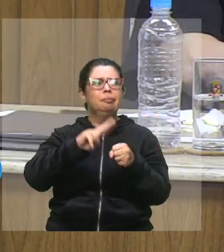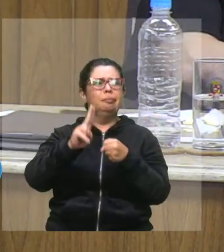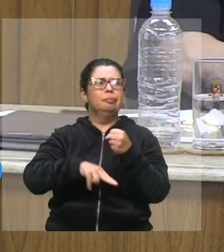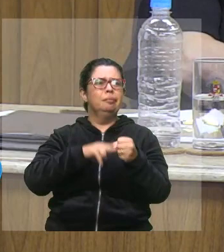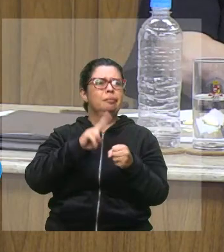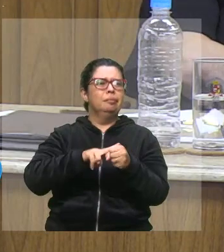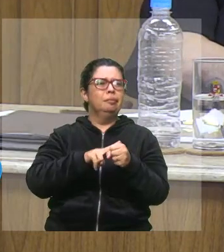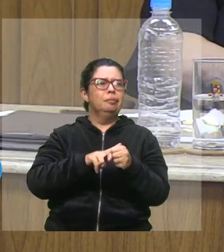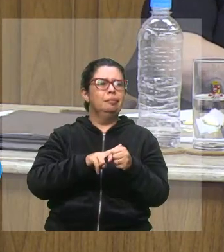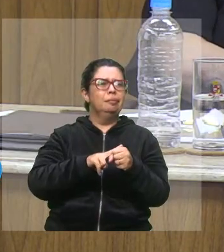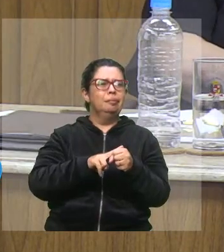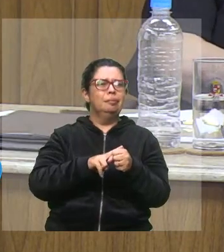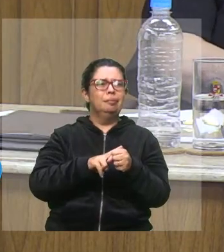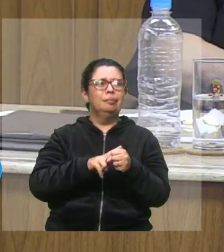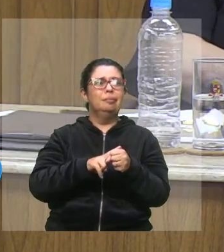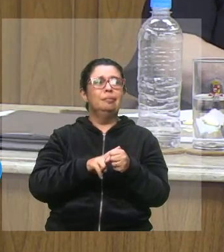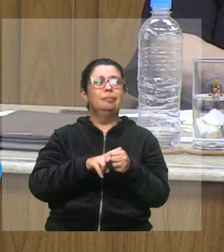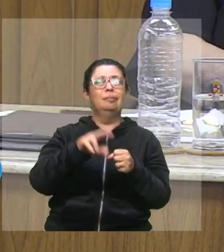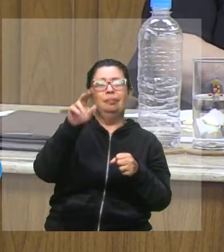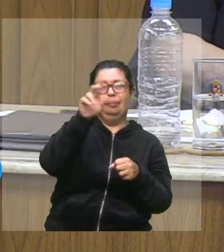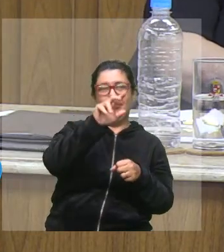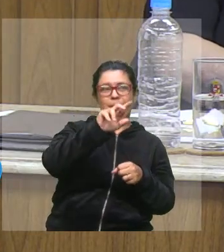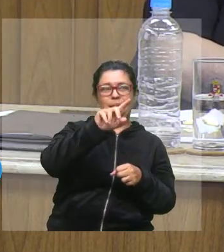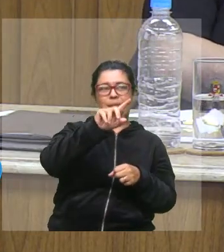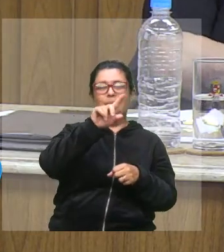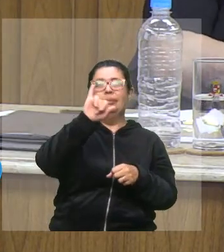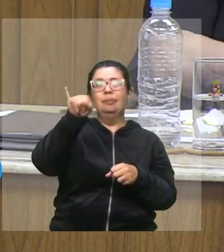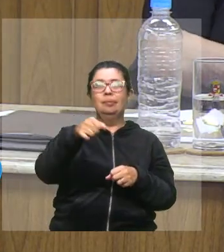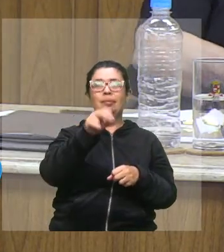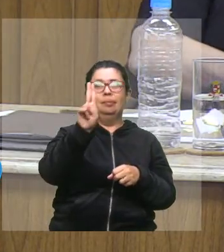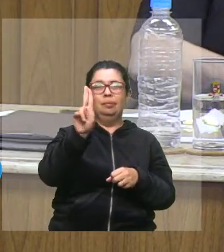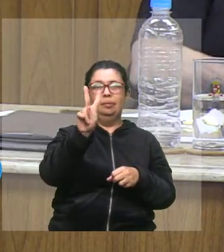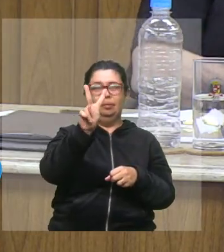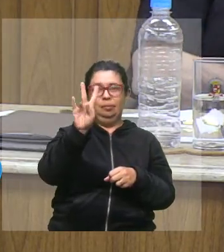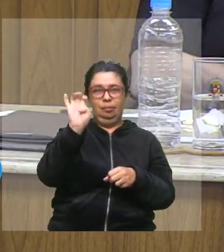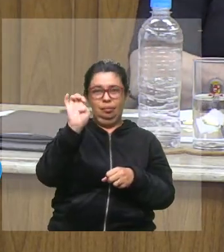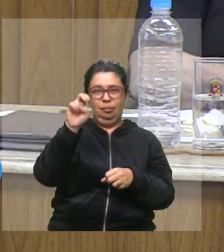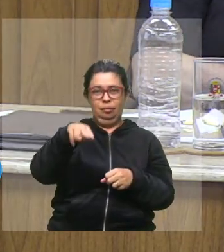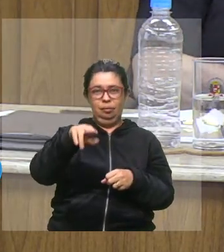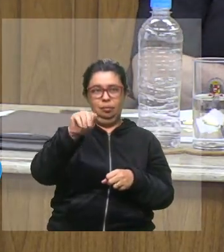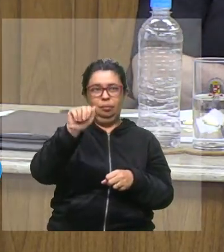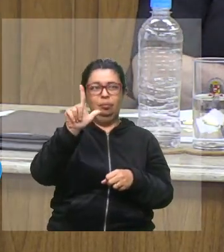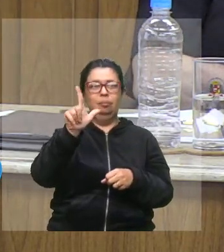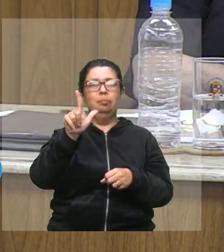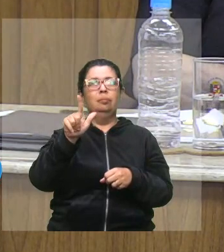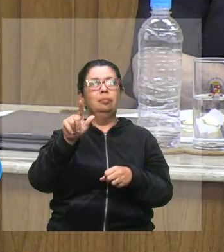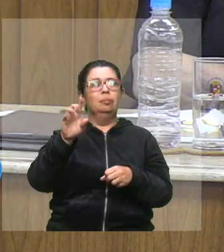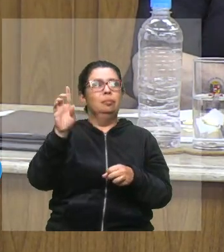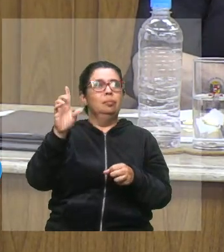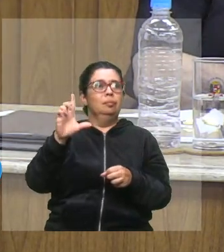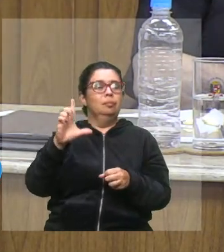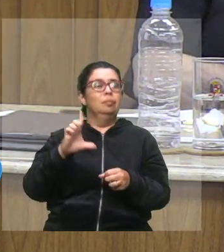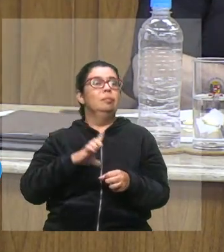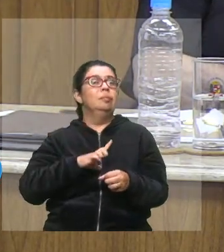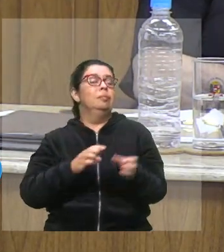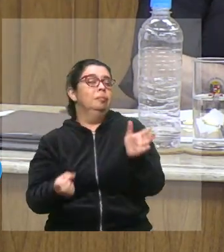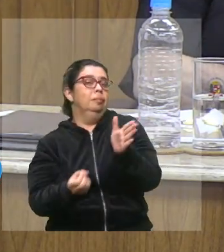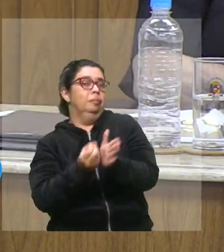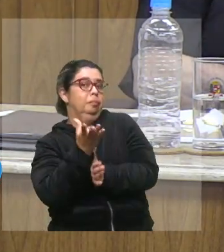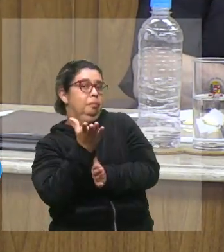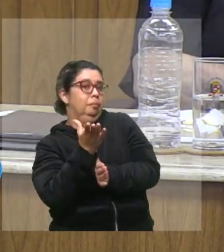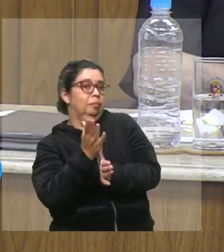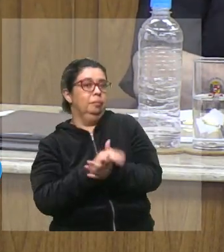Vinagre. Zanqueta, Juvenal Zanqueta, perdão. Concebeu, ajudou a conceber aquele